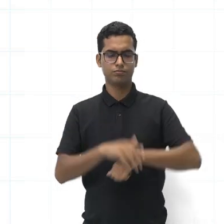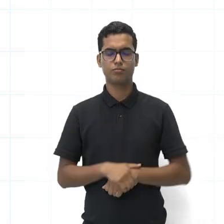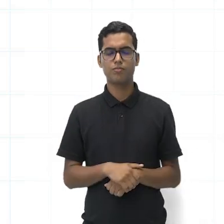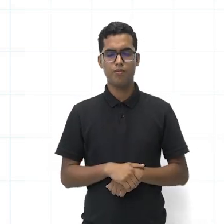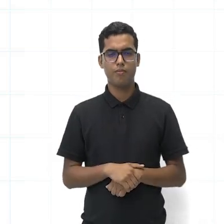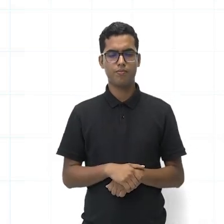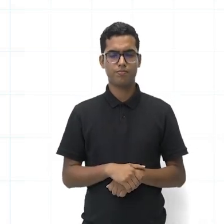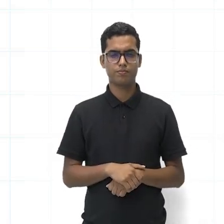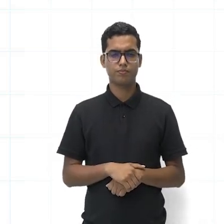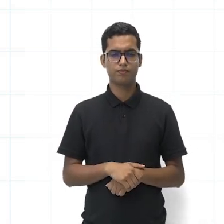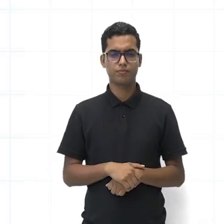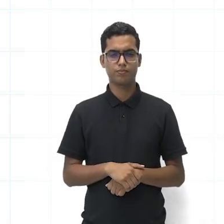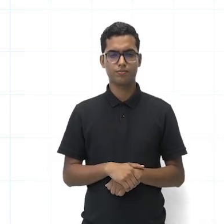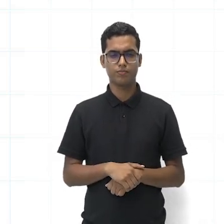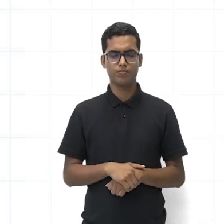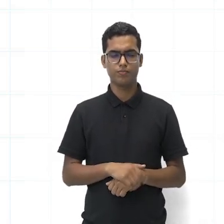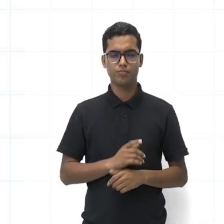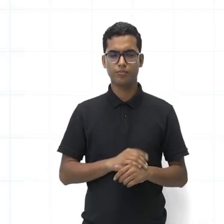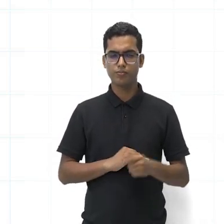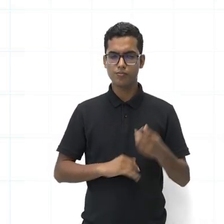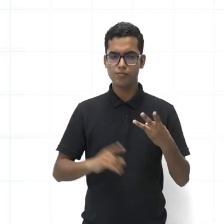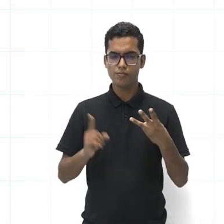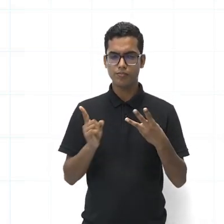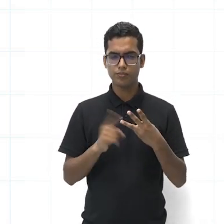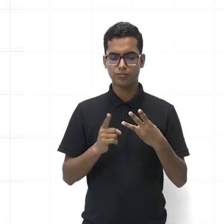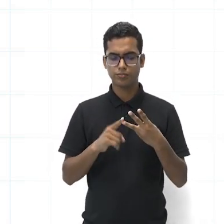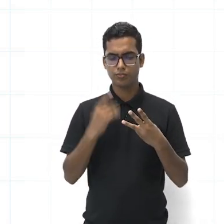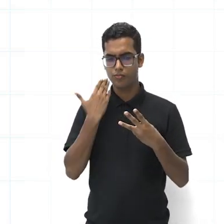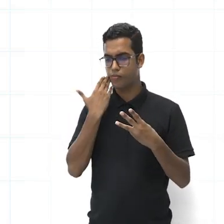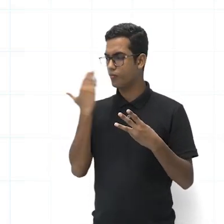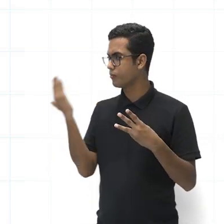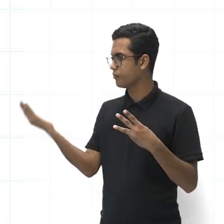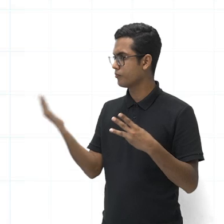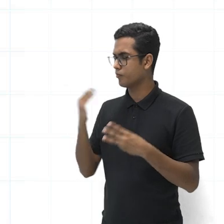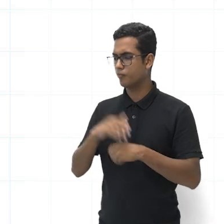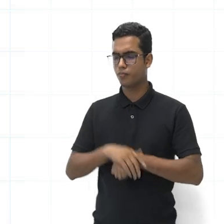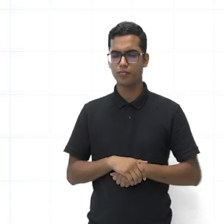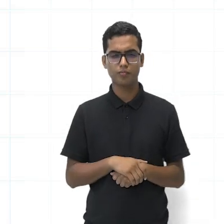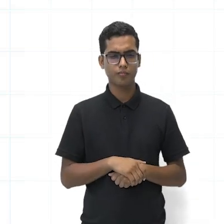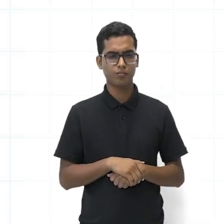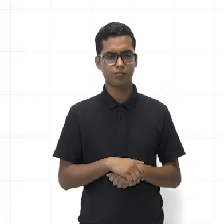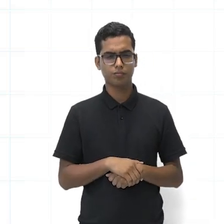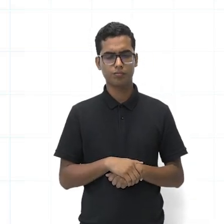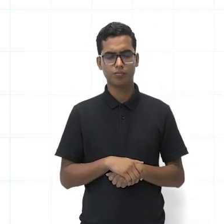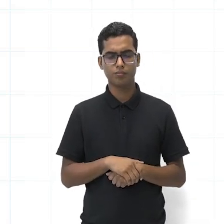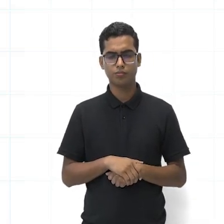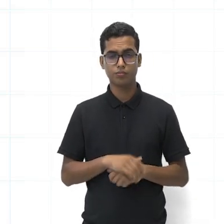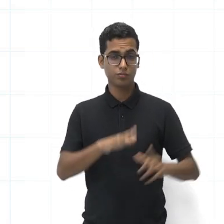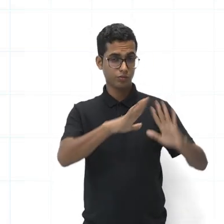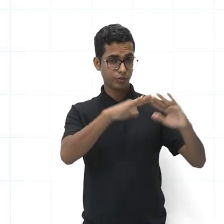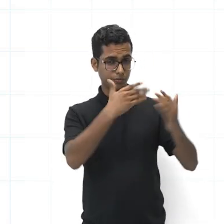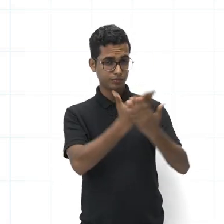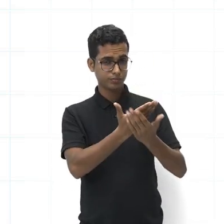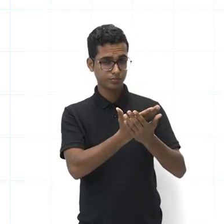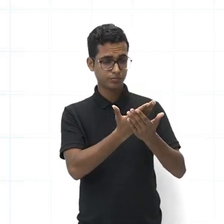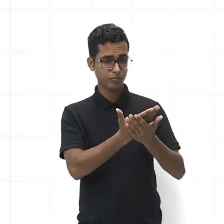e isso é o que se pede aqui. And School Attendant, qual escola